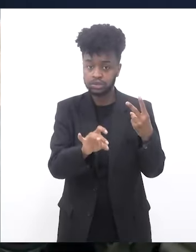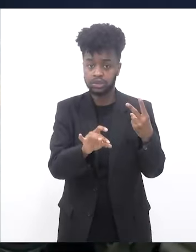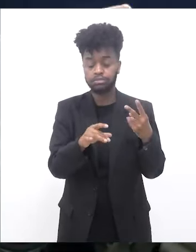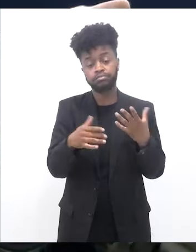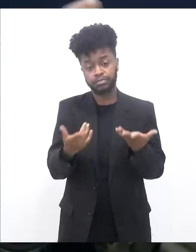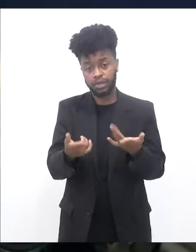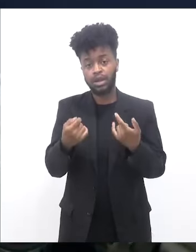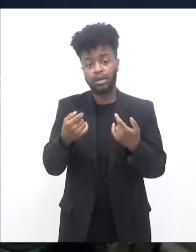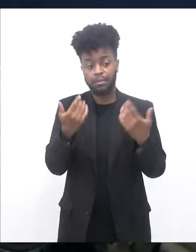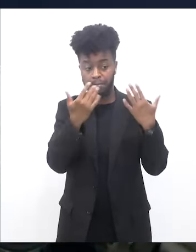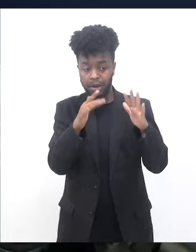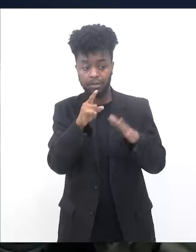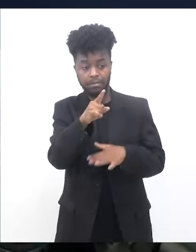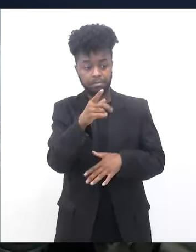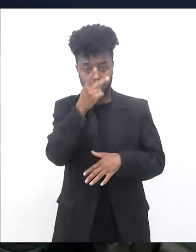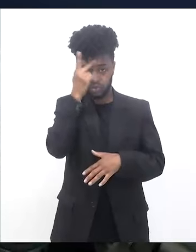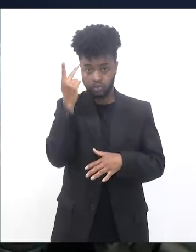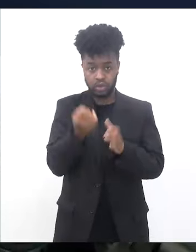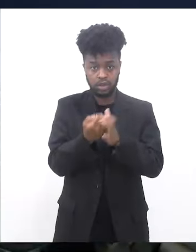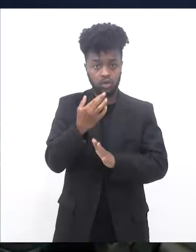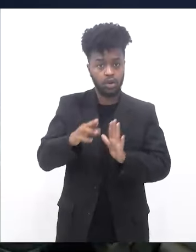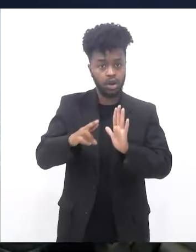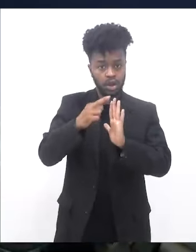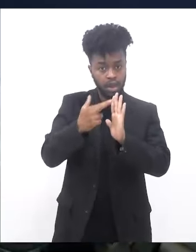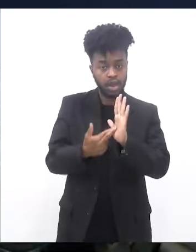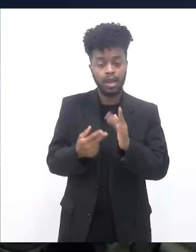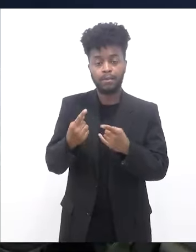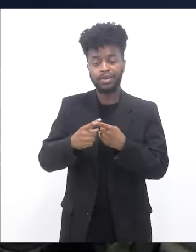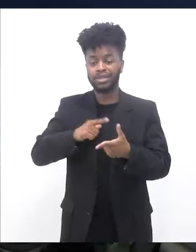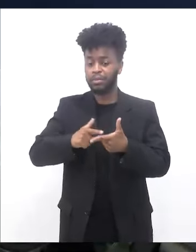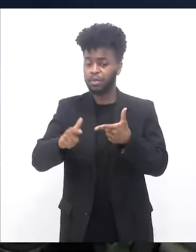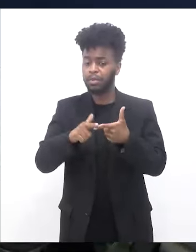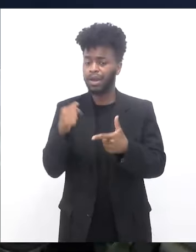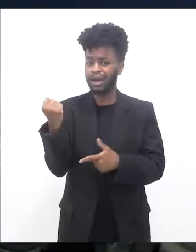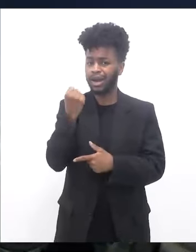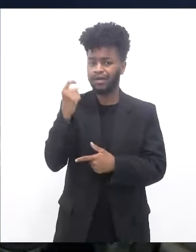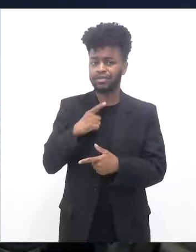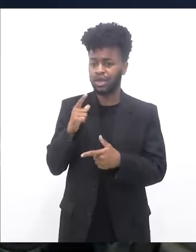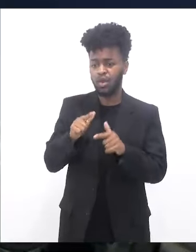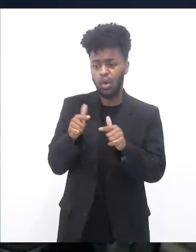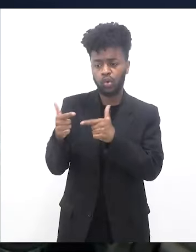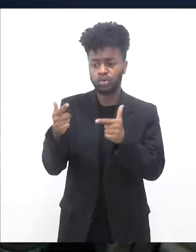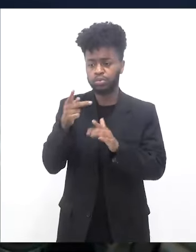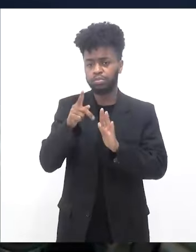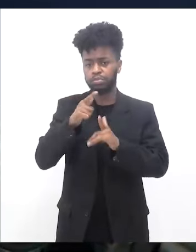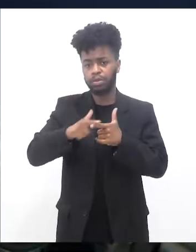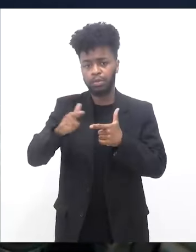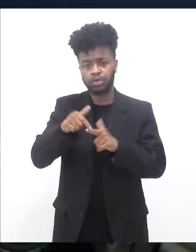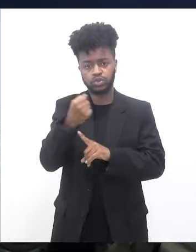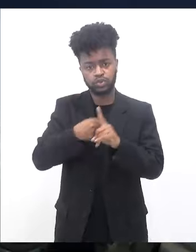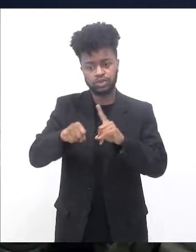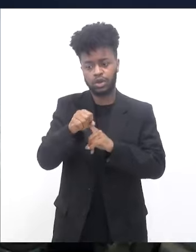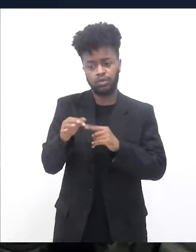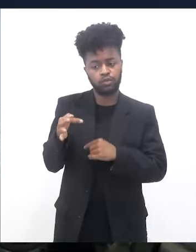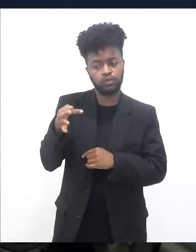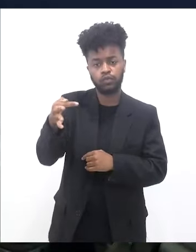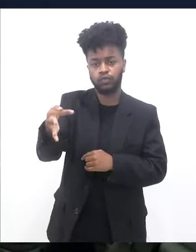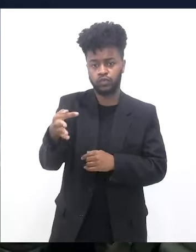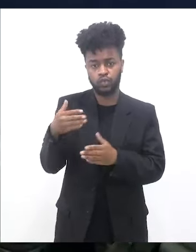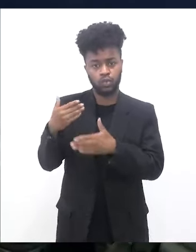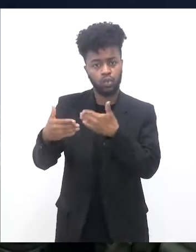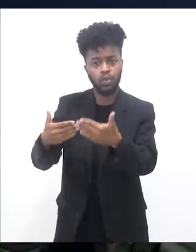para o legislador, porque ele viu um problema, que é um problema grave, que desencadeia em vários outros problemas sociais e